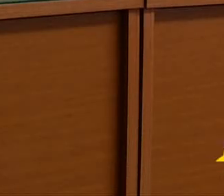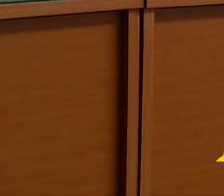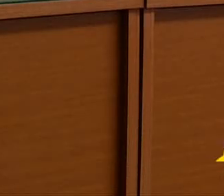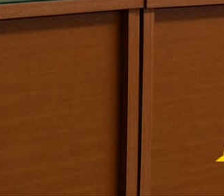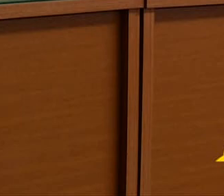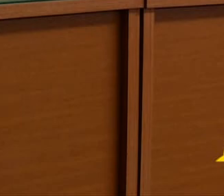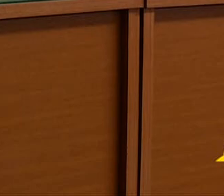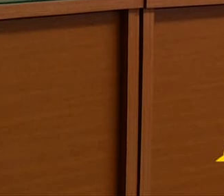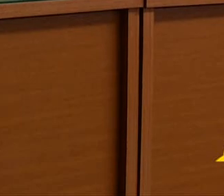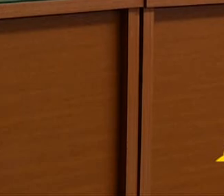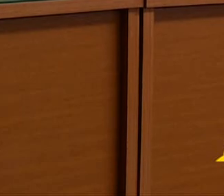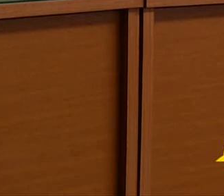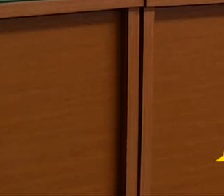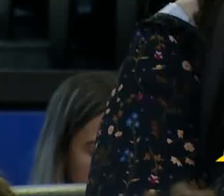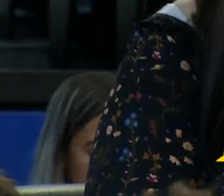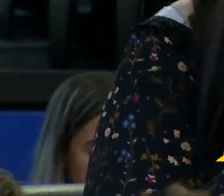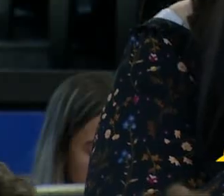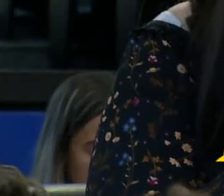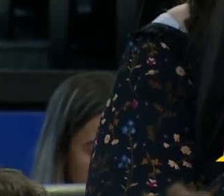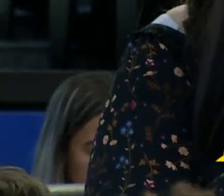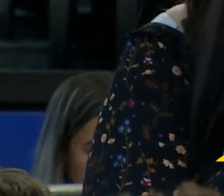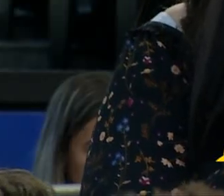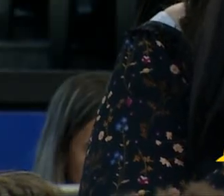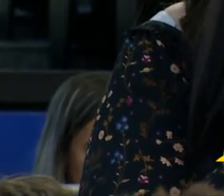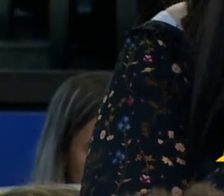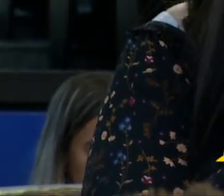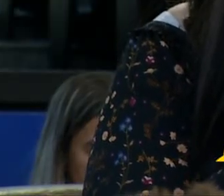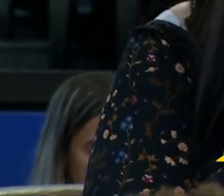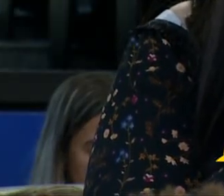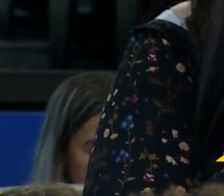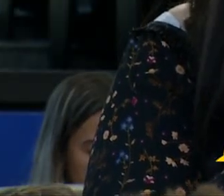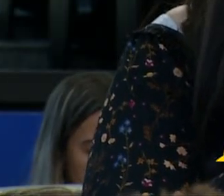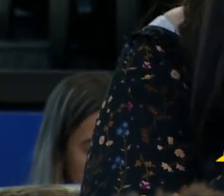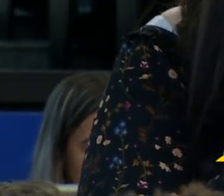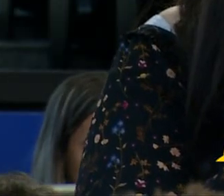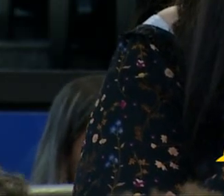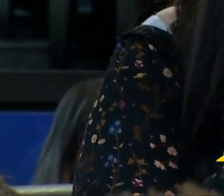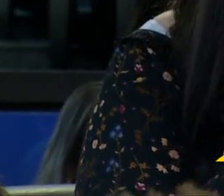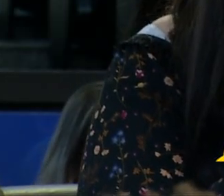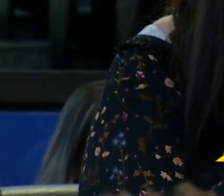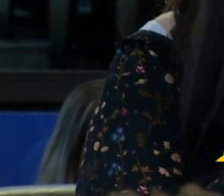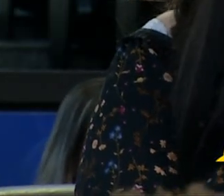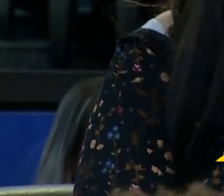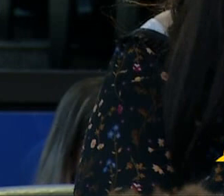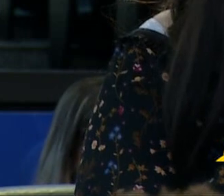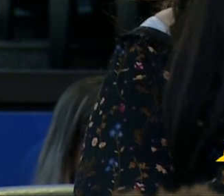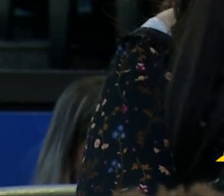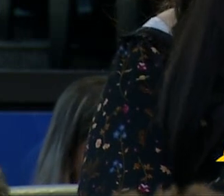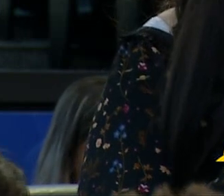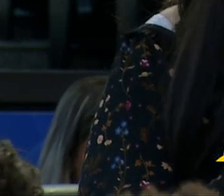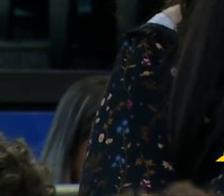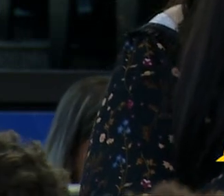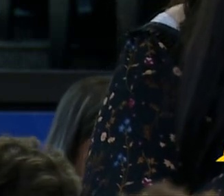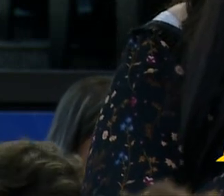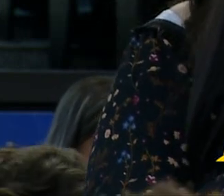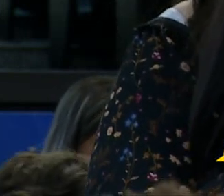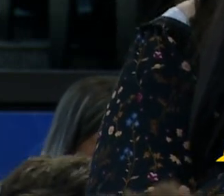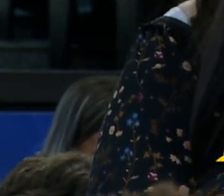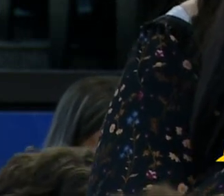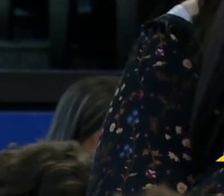Pois é, né? Mas a gente não conversa. Ao Léo, ao Pagode, famoso Pagode. Obrigado. E ao